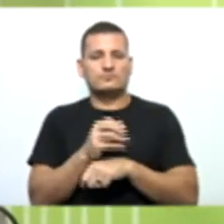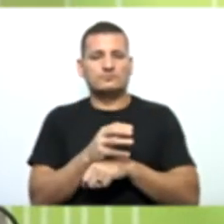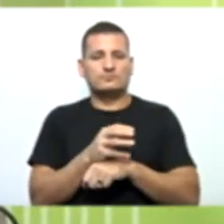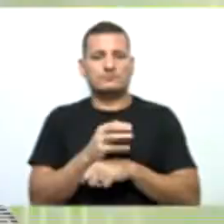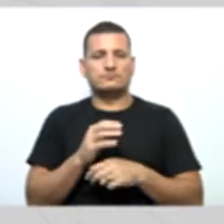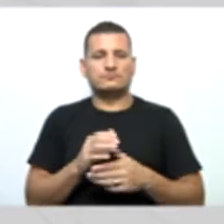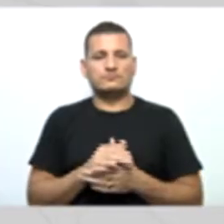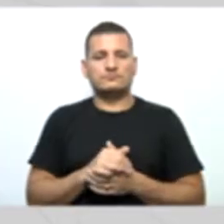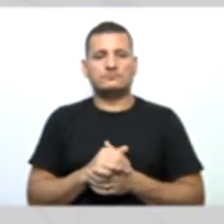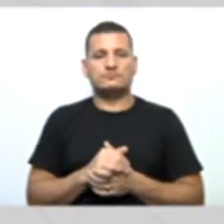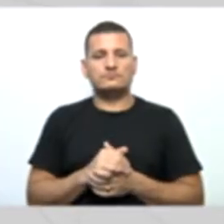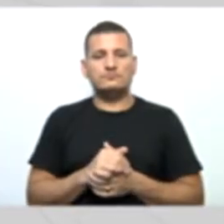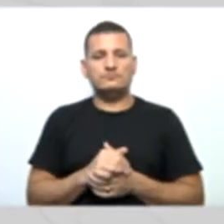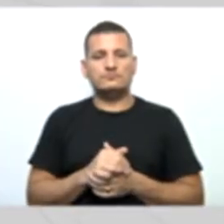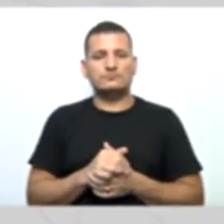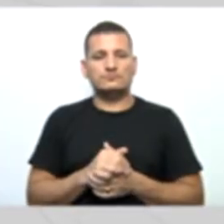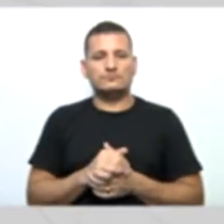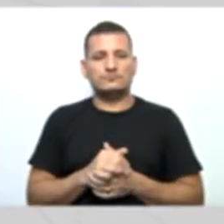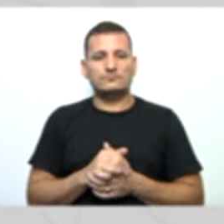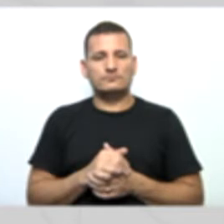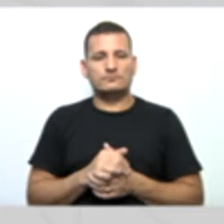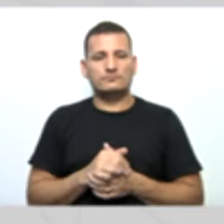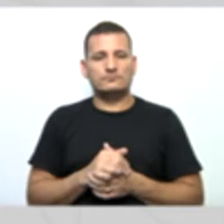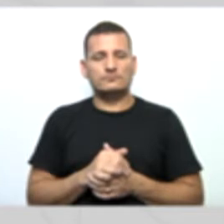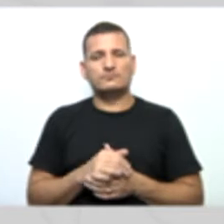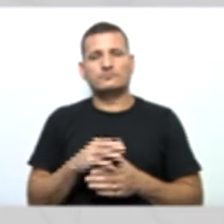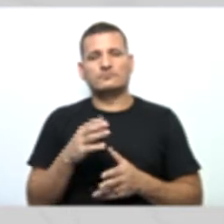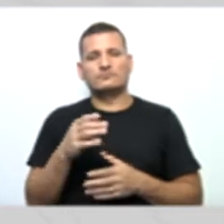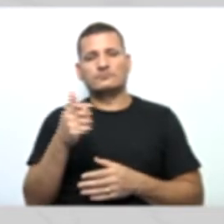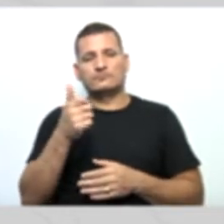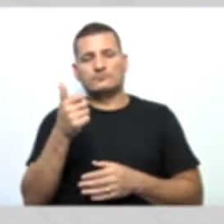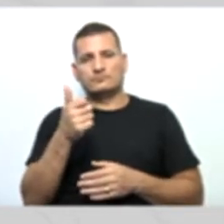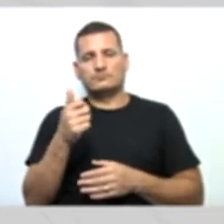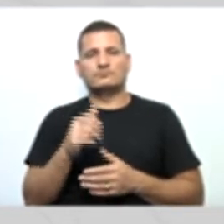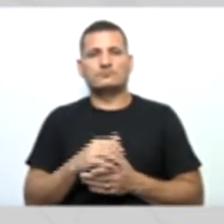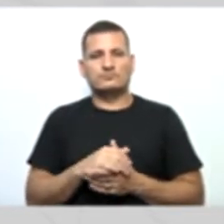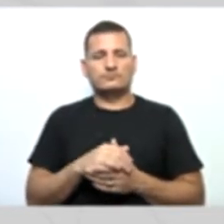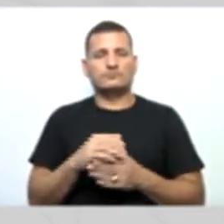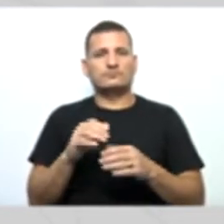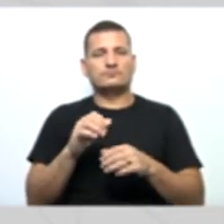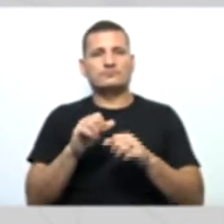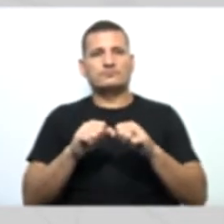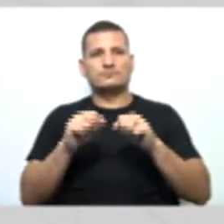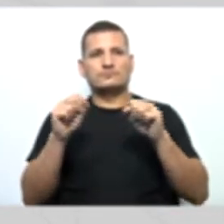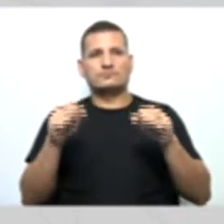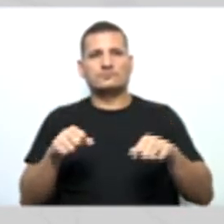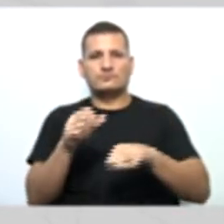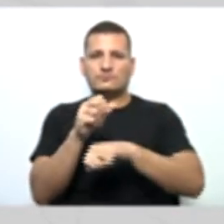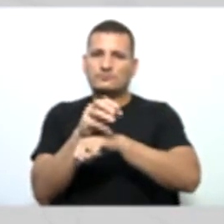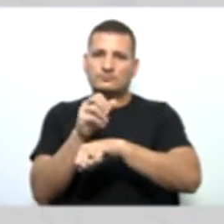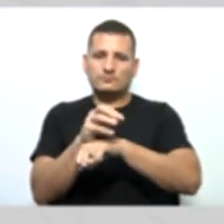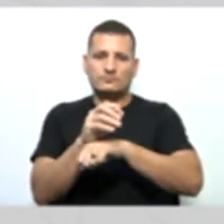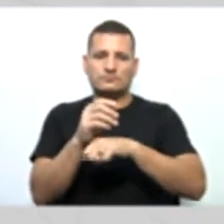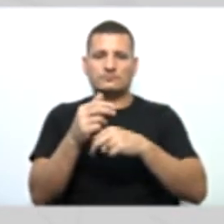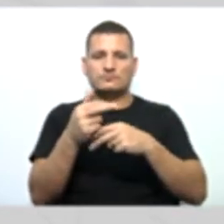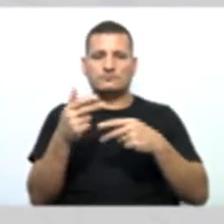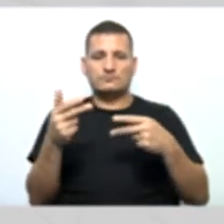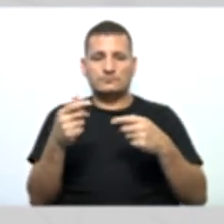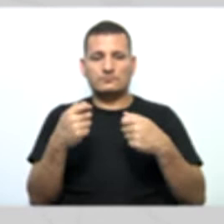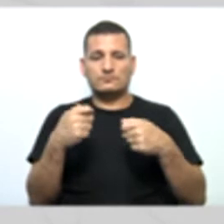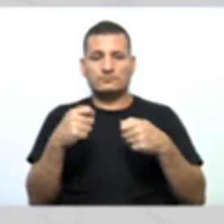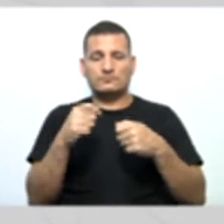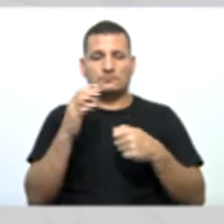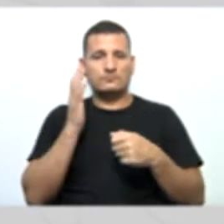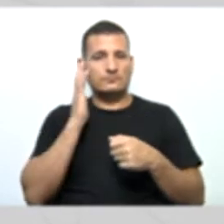Então, continuando aqui, gente, ó. Primeiro, sistemas orientados a objeto precisam resolver o